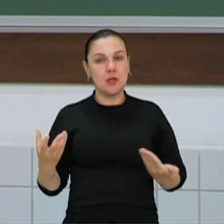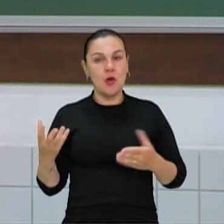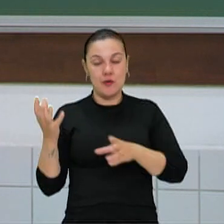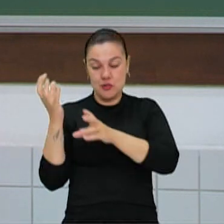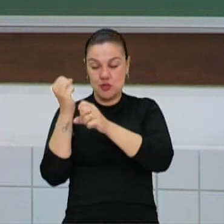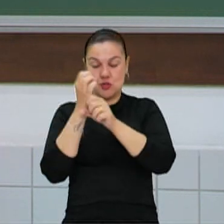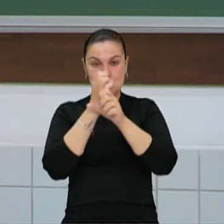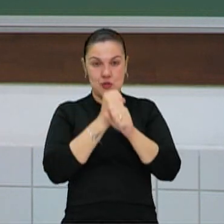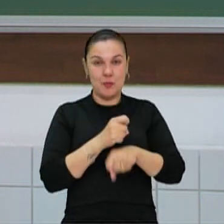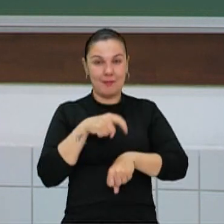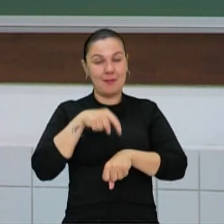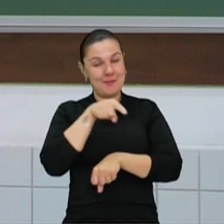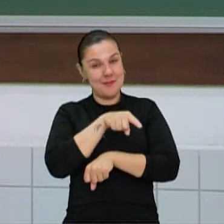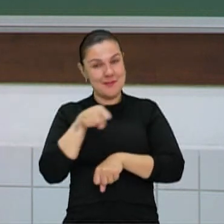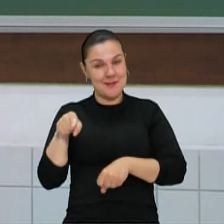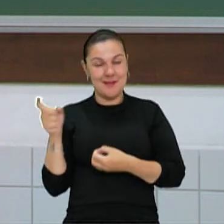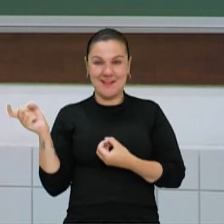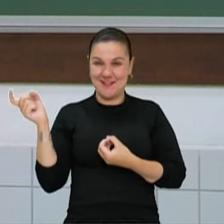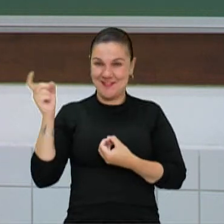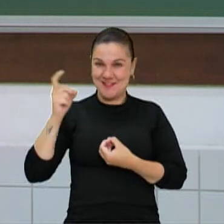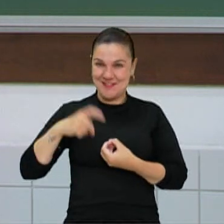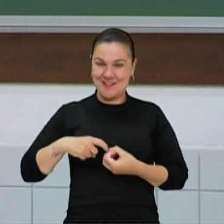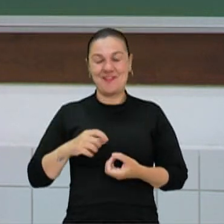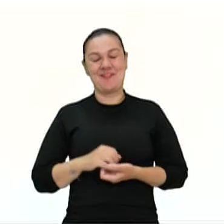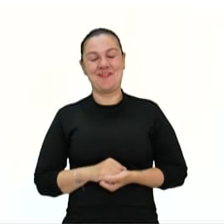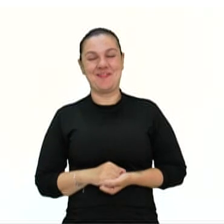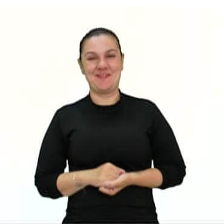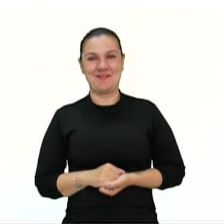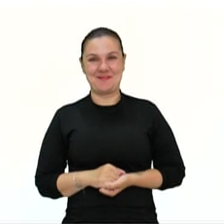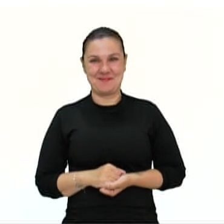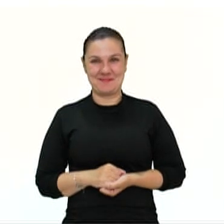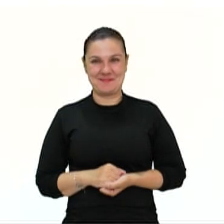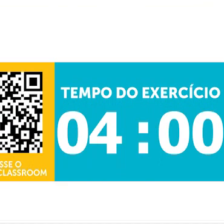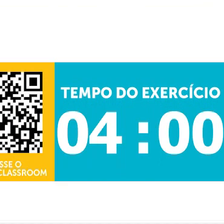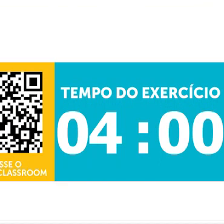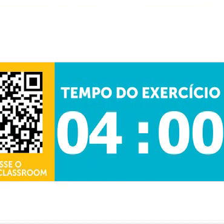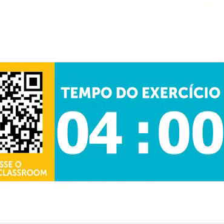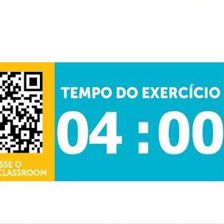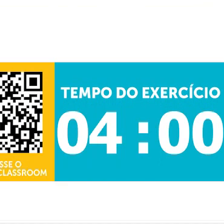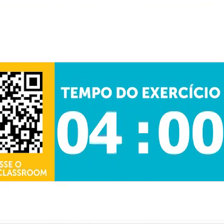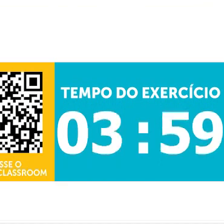média? Vou dar um tempo para vocês fazerem e a gente já retorna.